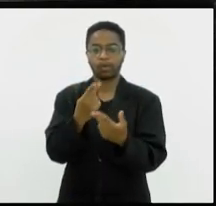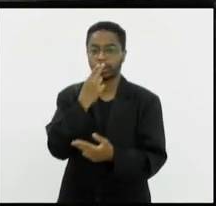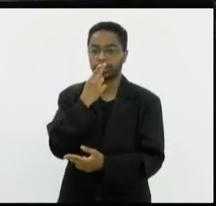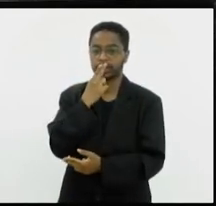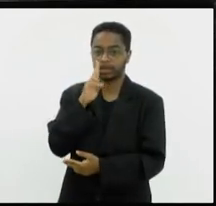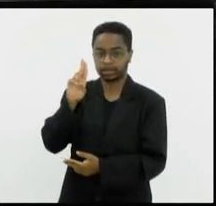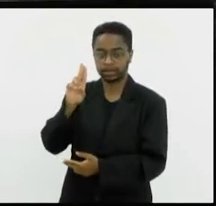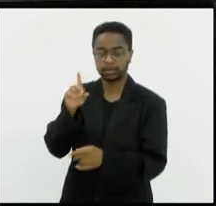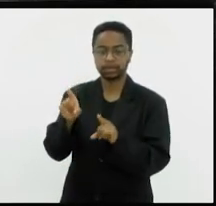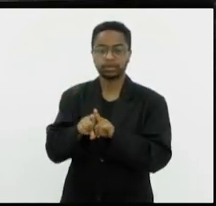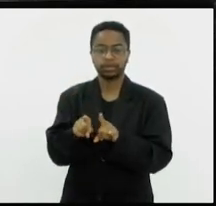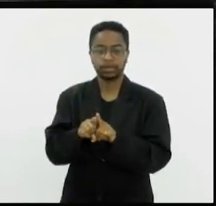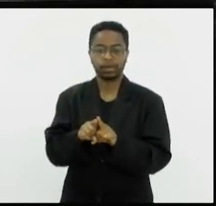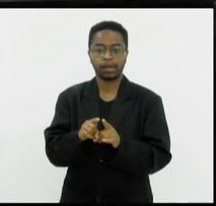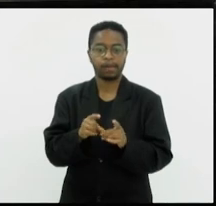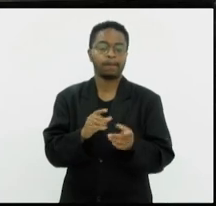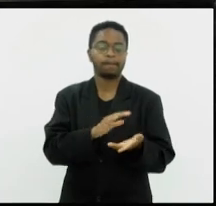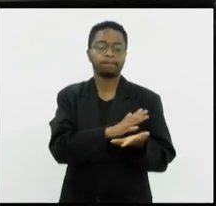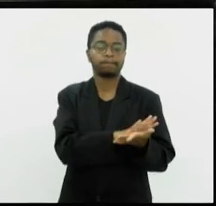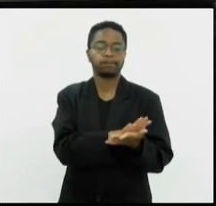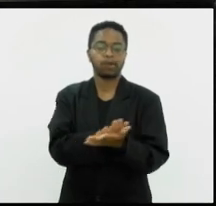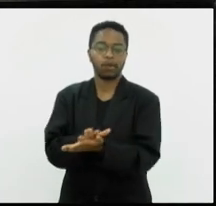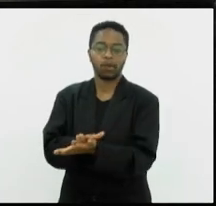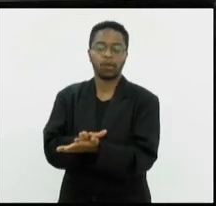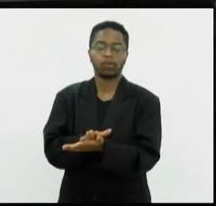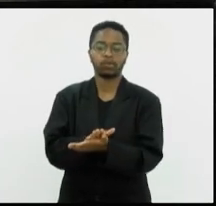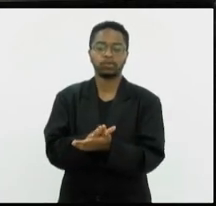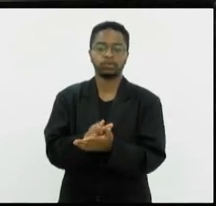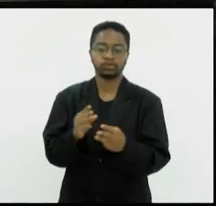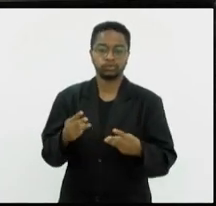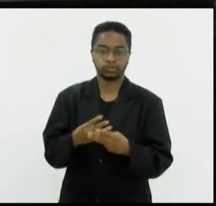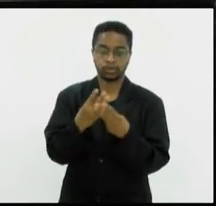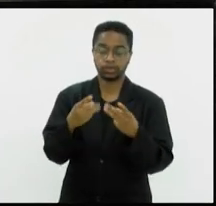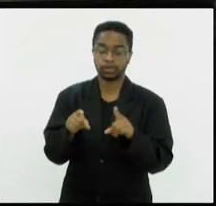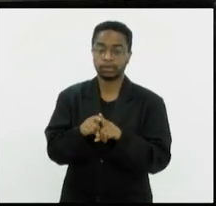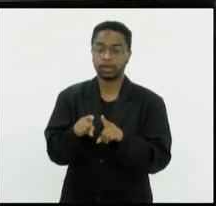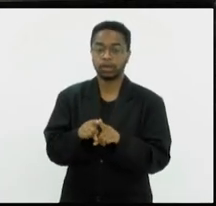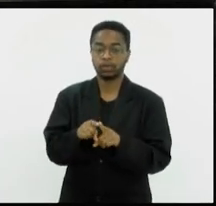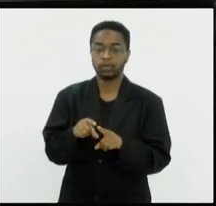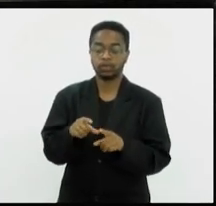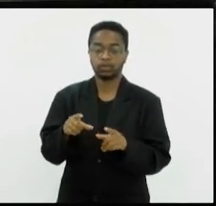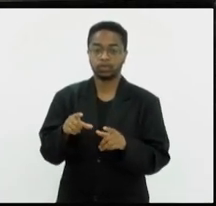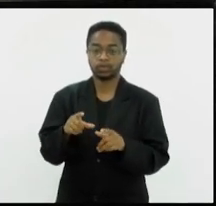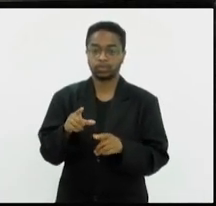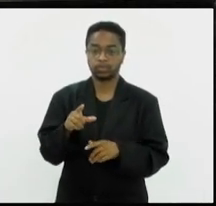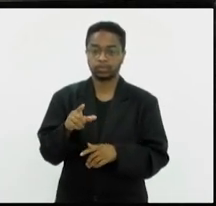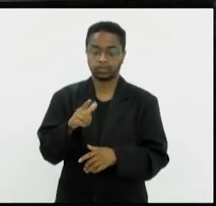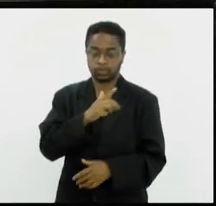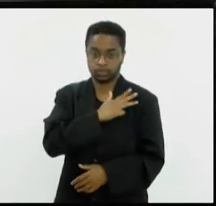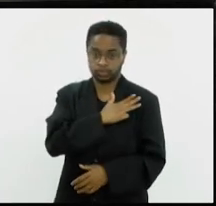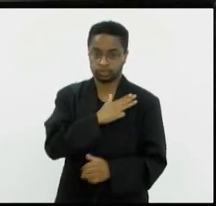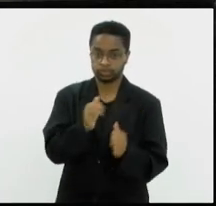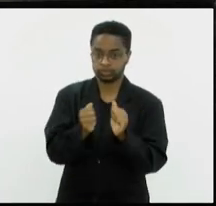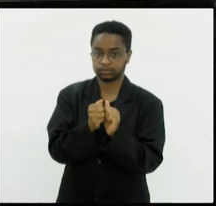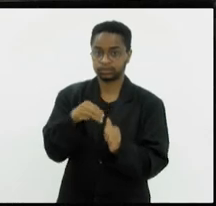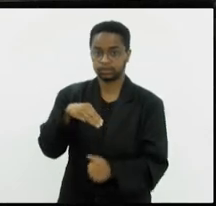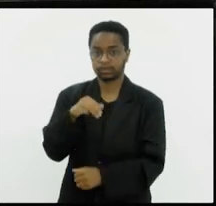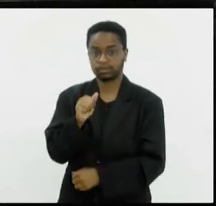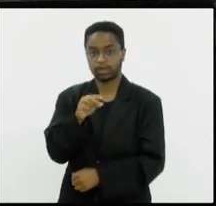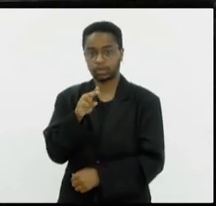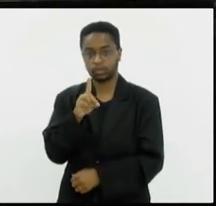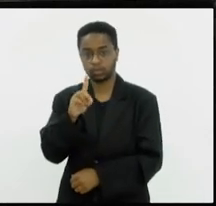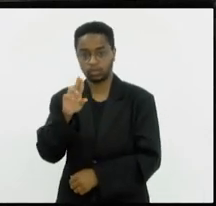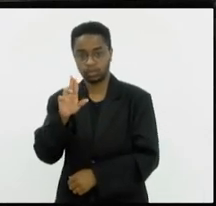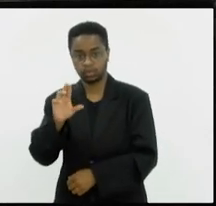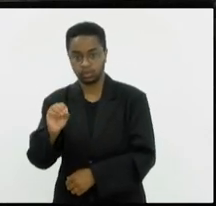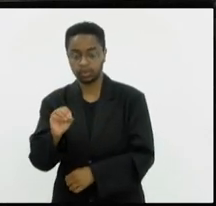holocausto mas não satisfeito ainda o Lula se alinhou a Maduro e já que nós estamos falando de maduro vamos